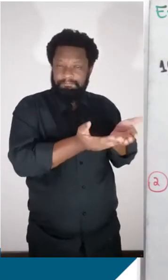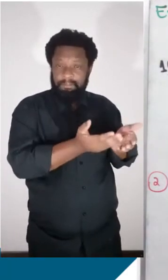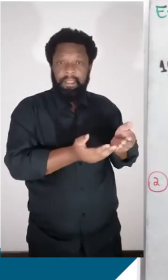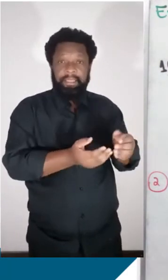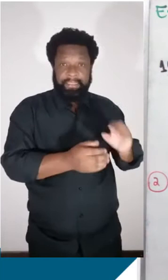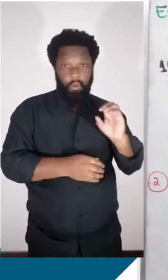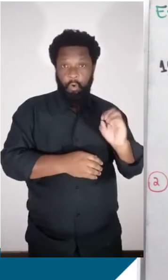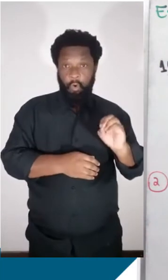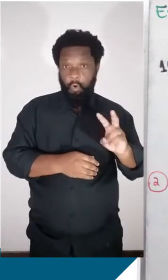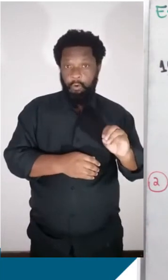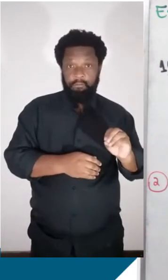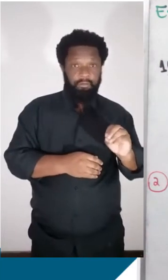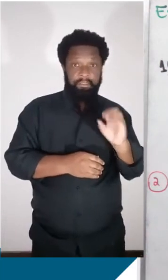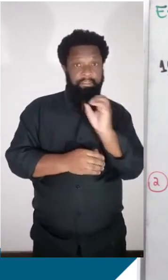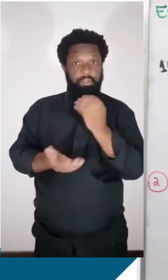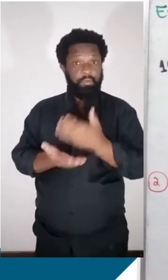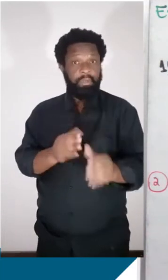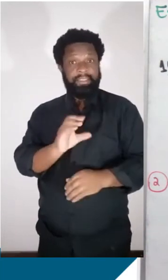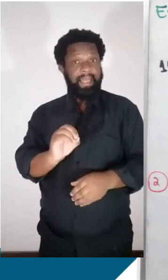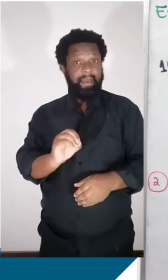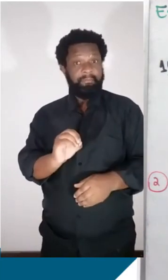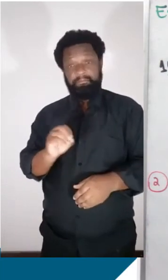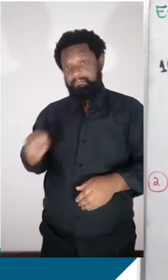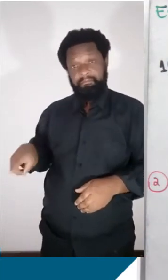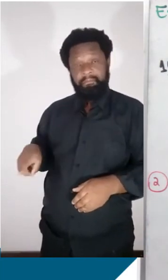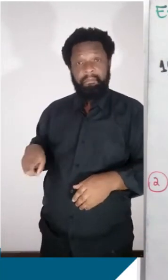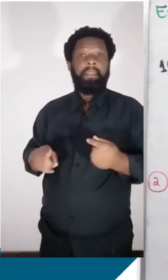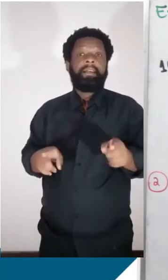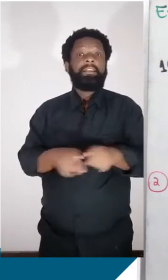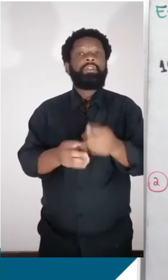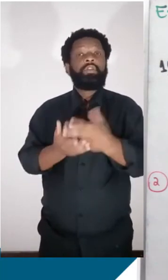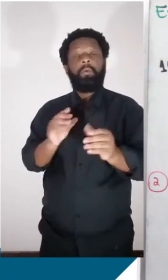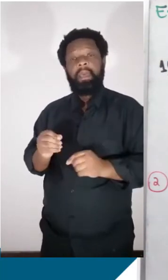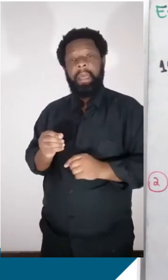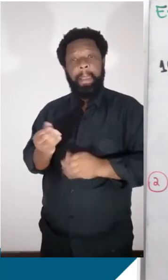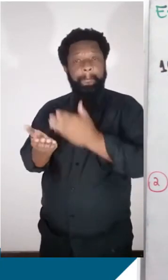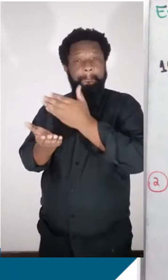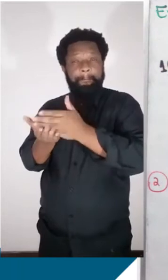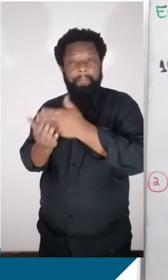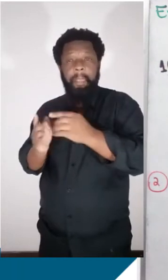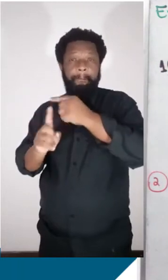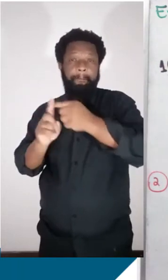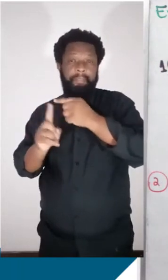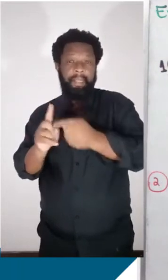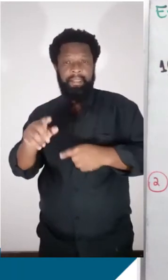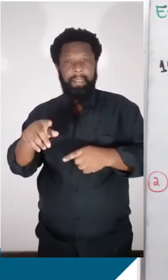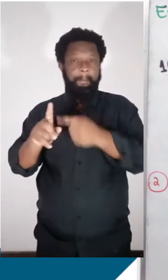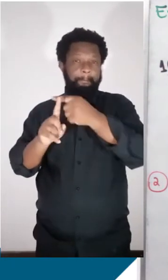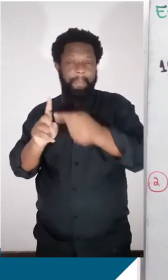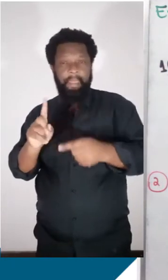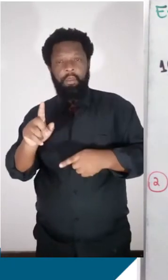vou ter 0. Eu vou gastar meio quilograma. Vai sobrar meio quilograma de